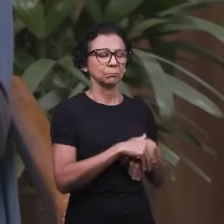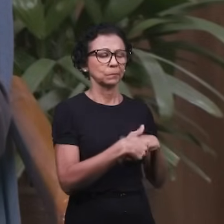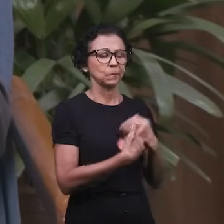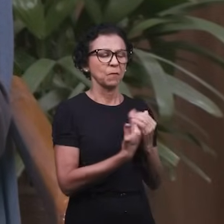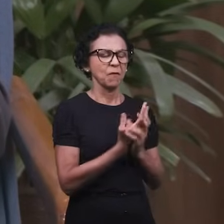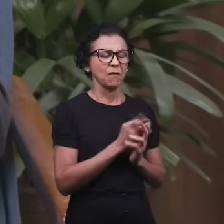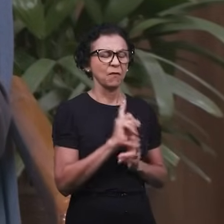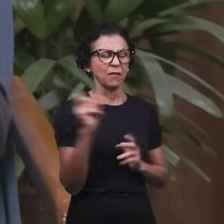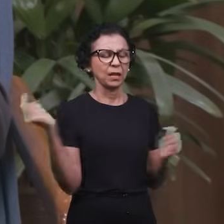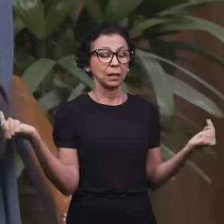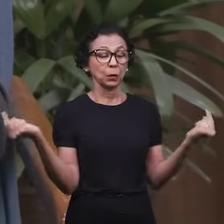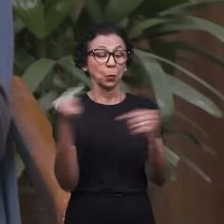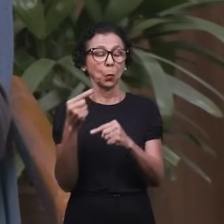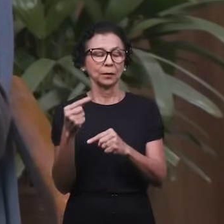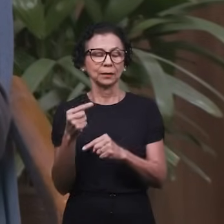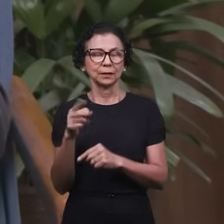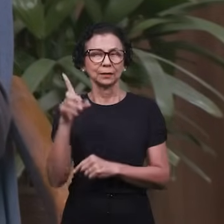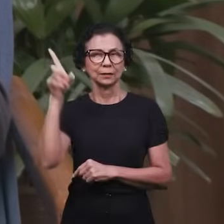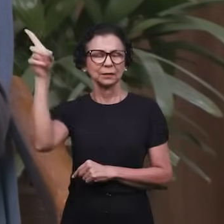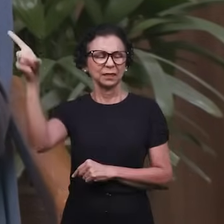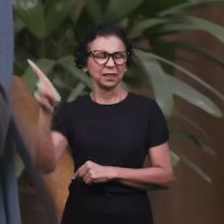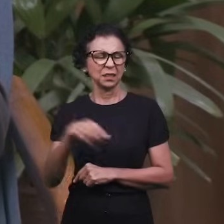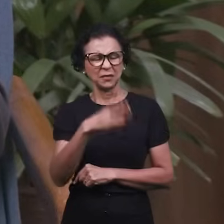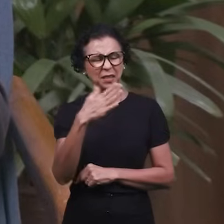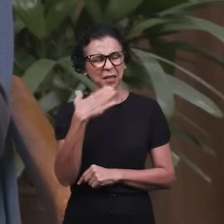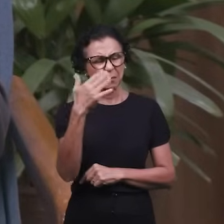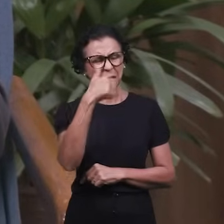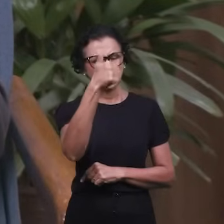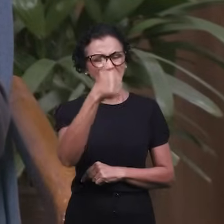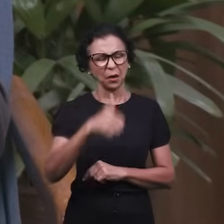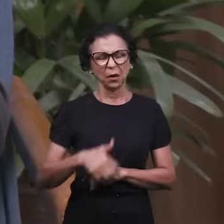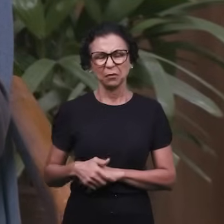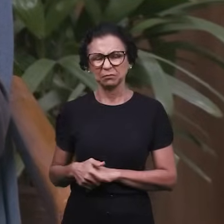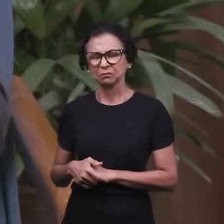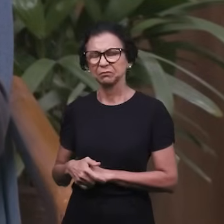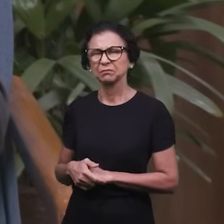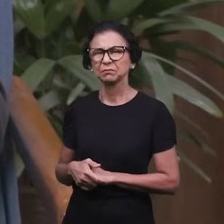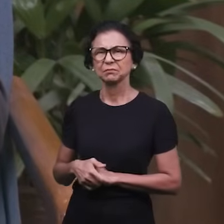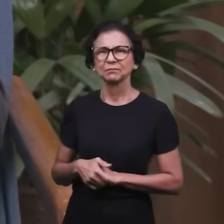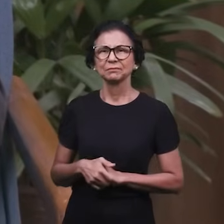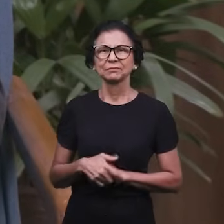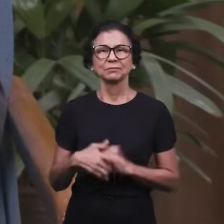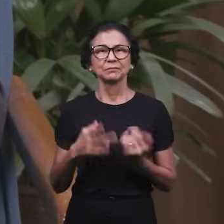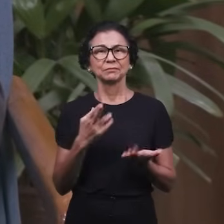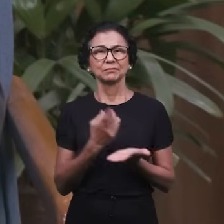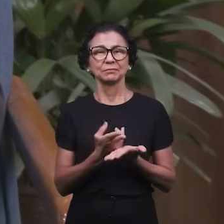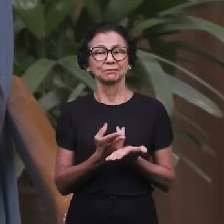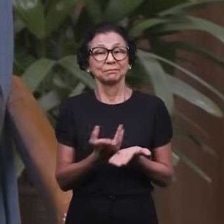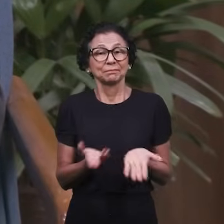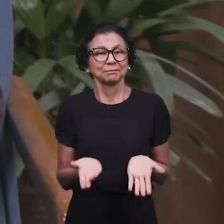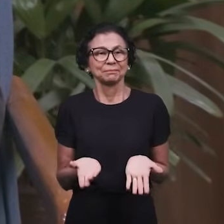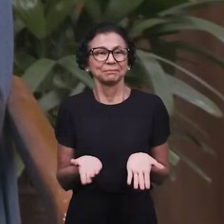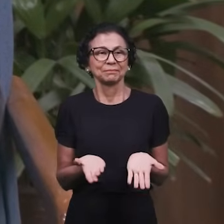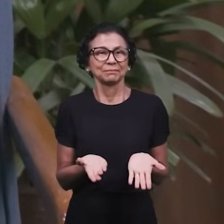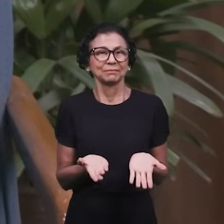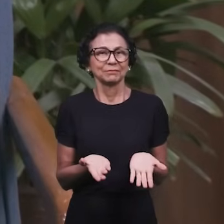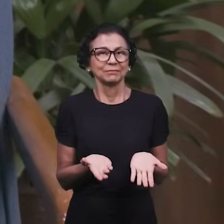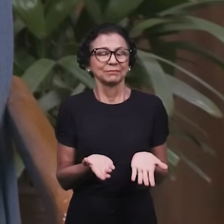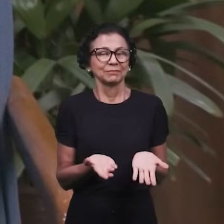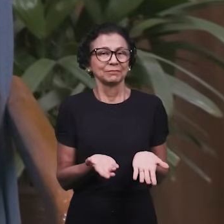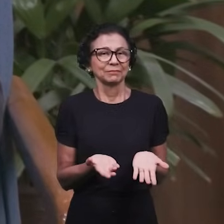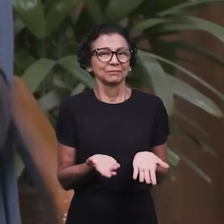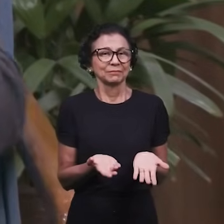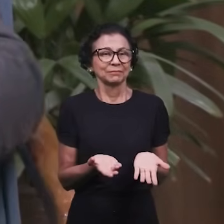contra Deus e contra o seu projeto, que é a melhor coisa para você. É isso mesmo. E a gente vê o resultado. É o resultado está